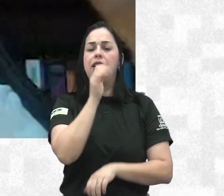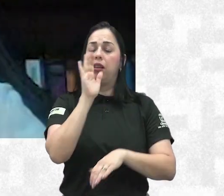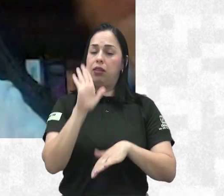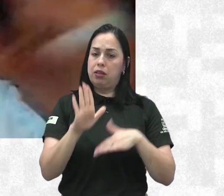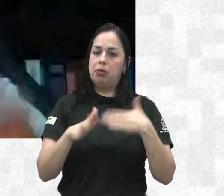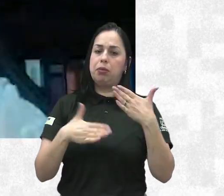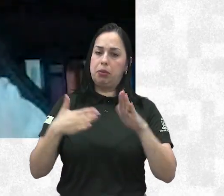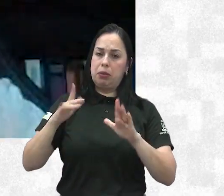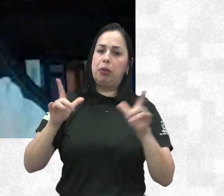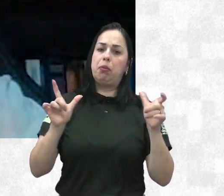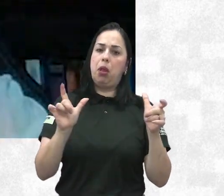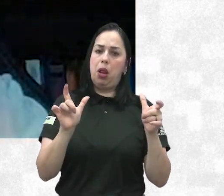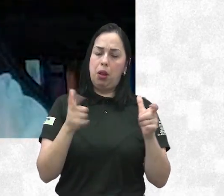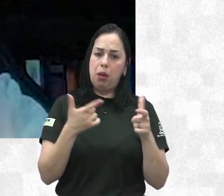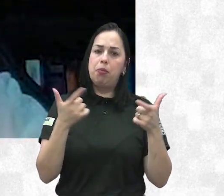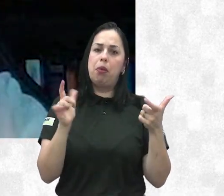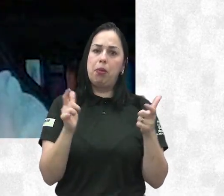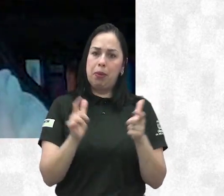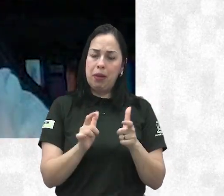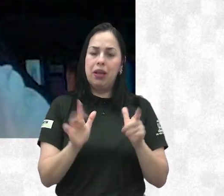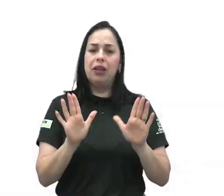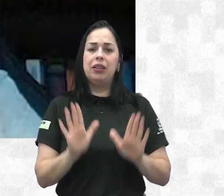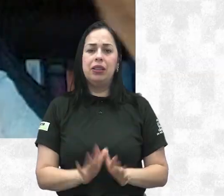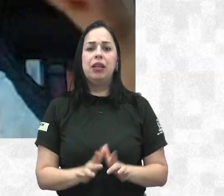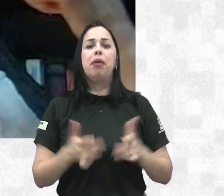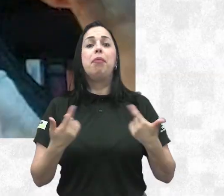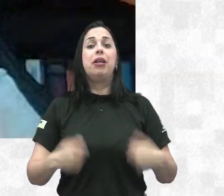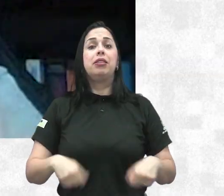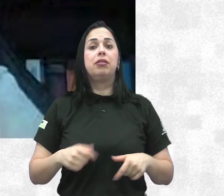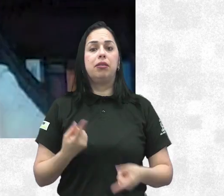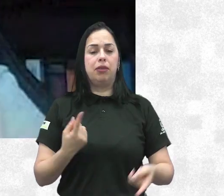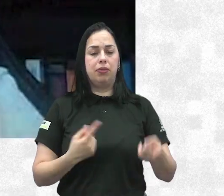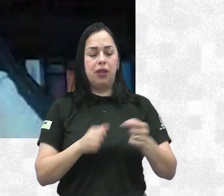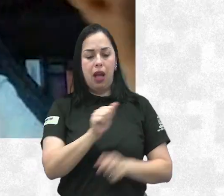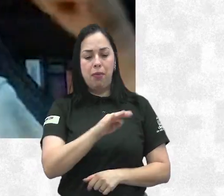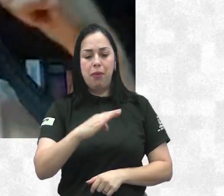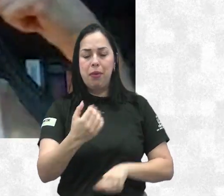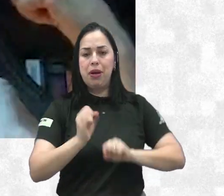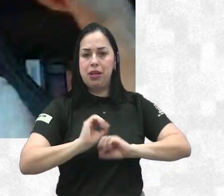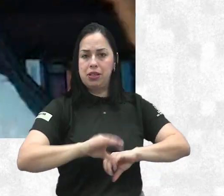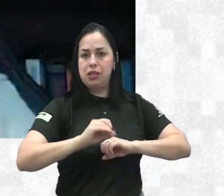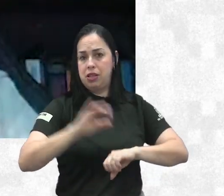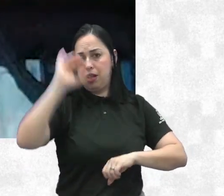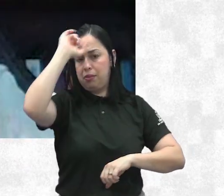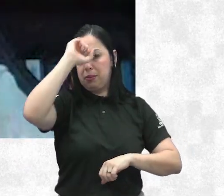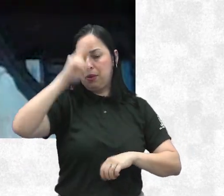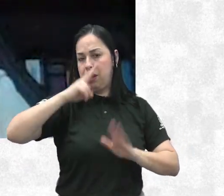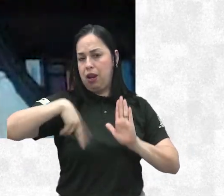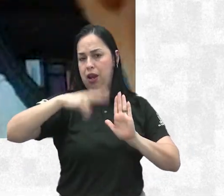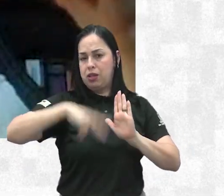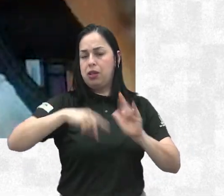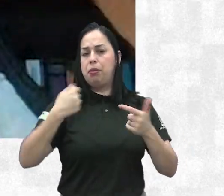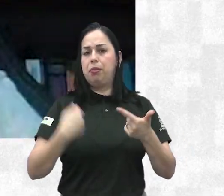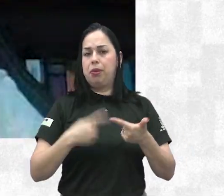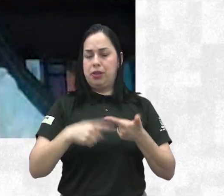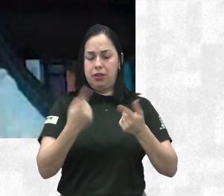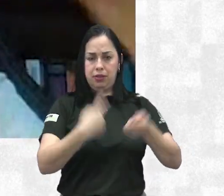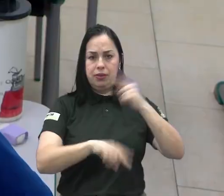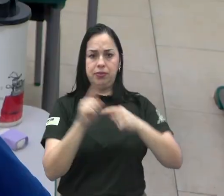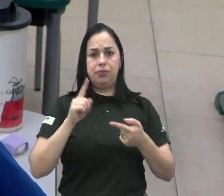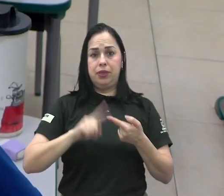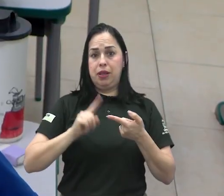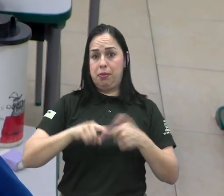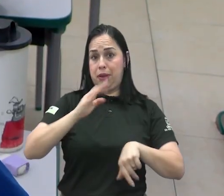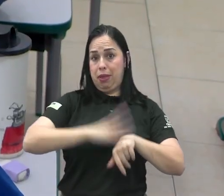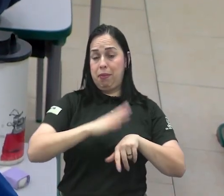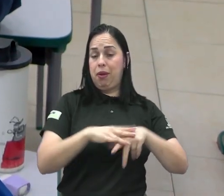Vem melhorando, mas temos um desafio. Nós temos que avançar em alfabetização, nós temos que avançar em matemática.